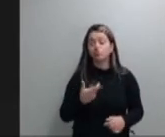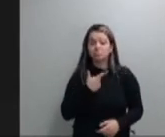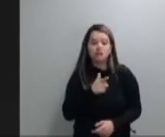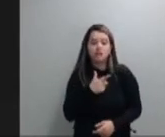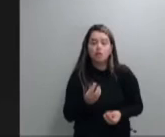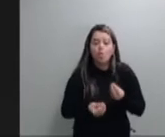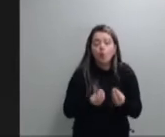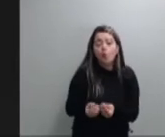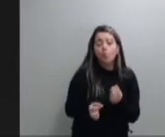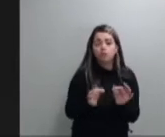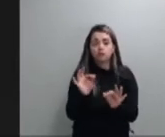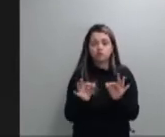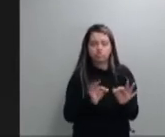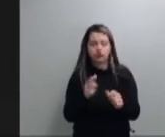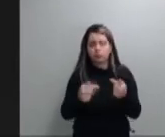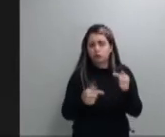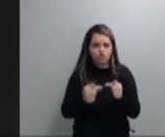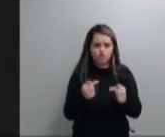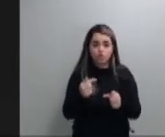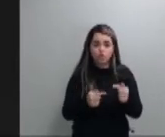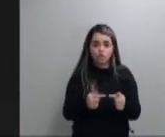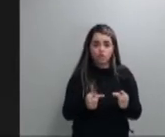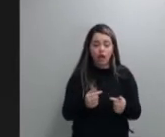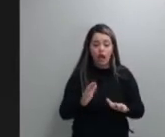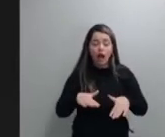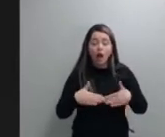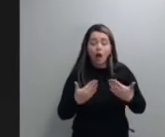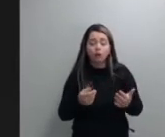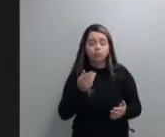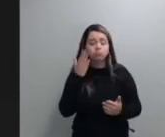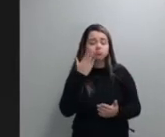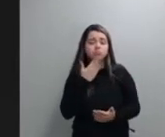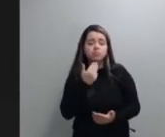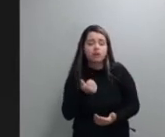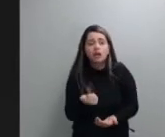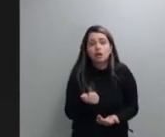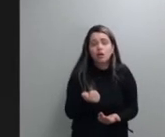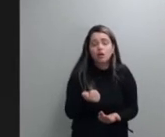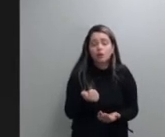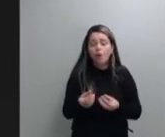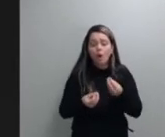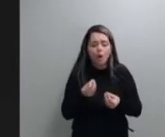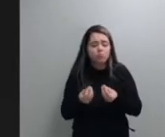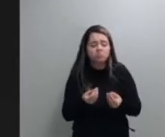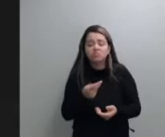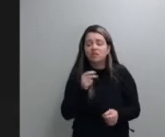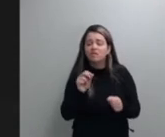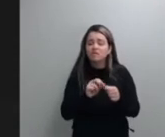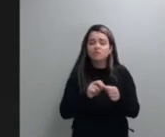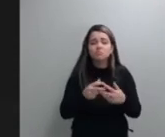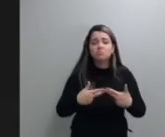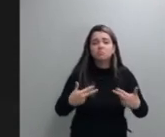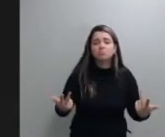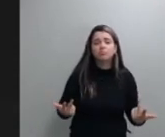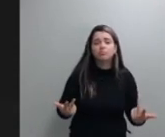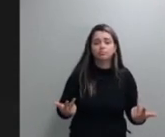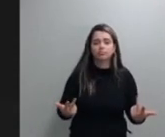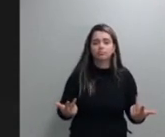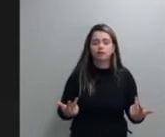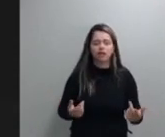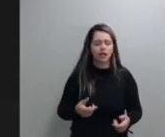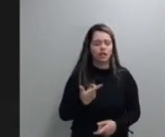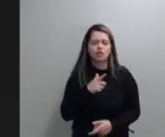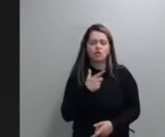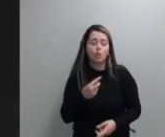se eleger aqui qual o melhor critério, qual o melhor critério a ser adotado. Não se está discutindo qual o critério